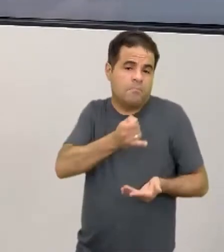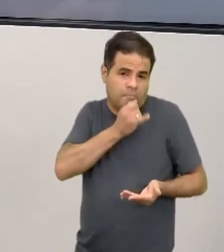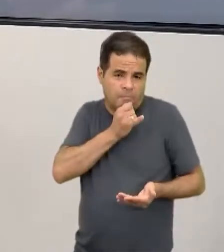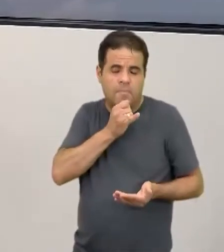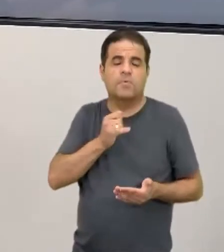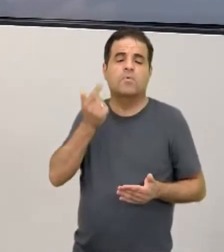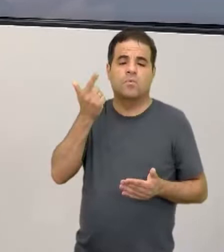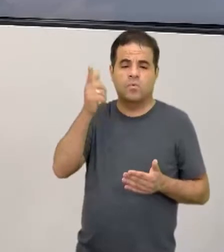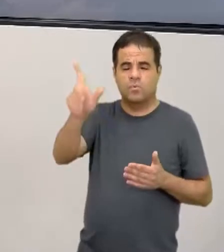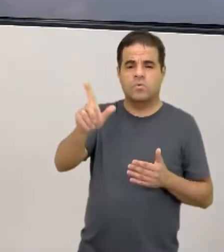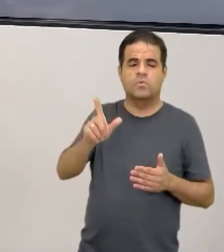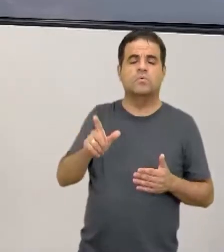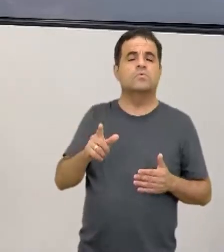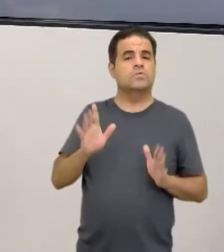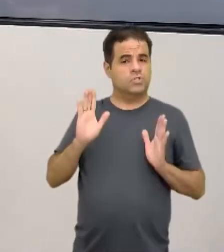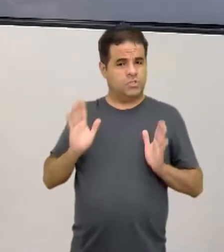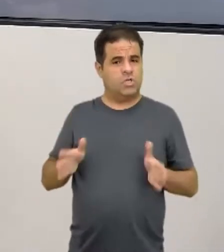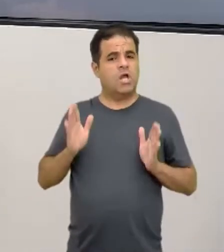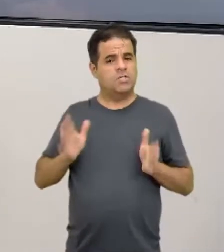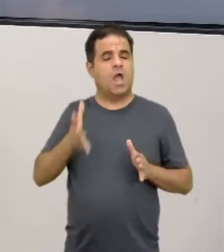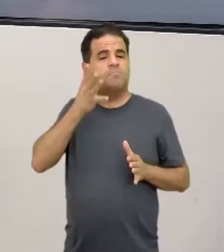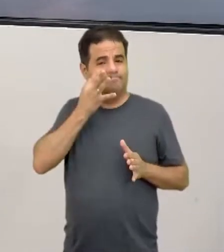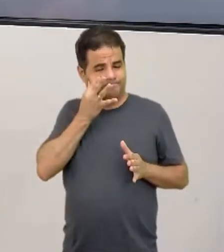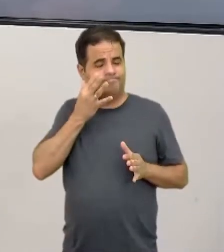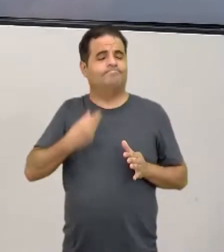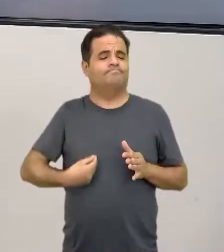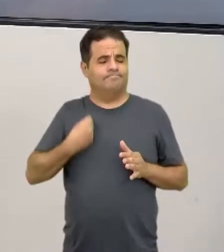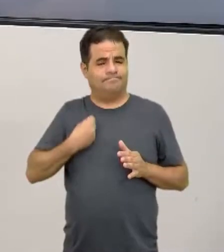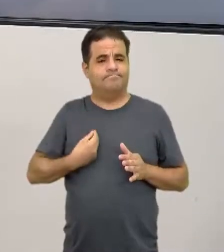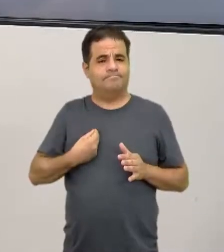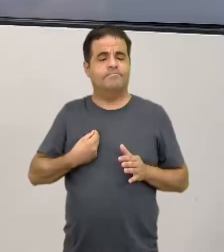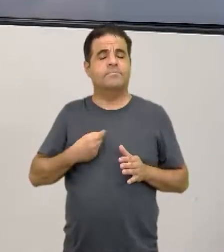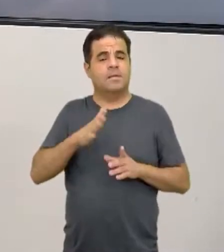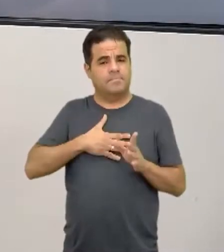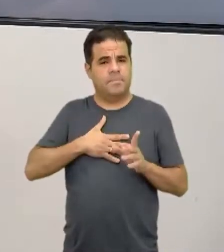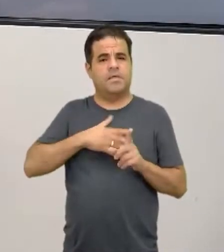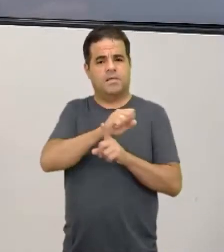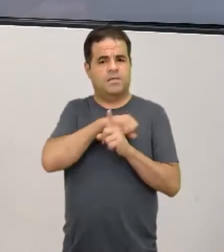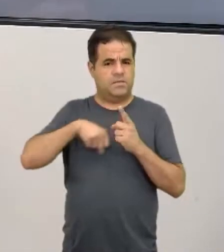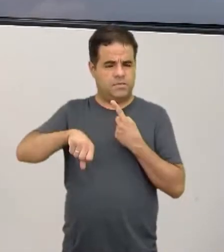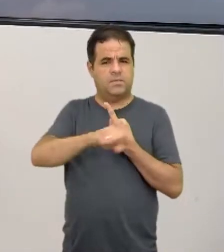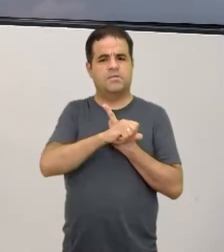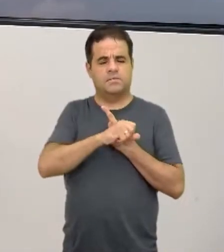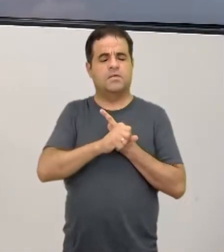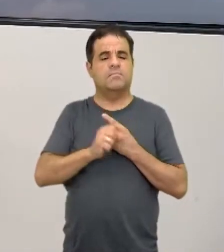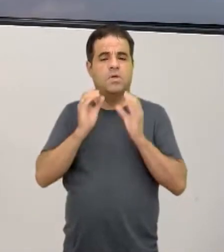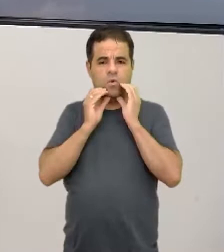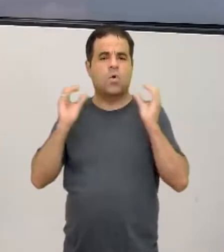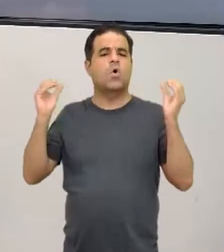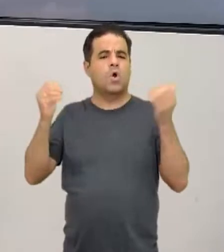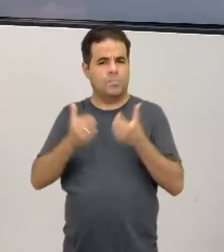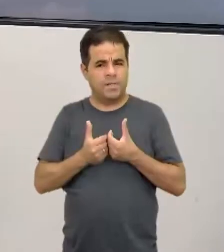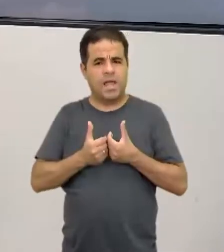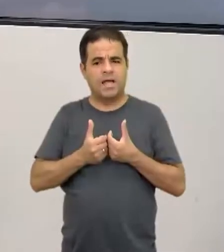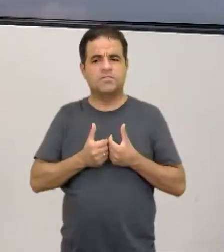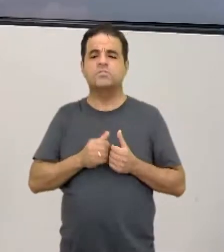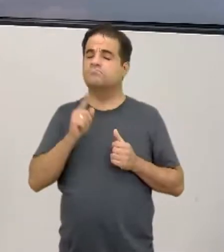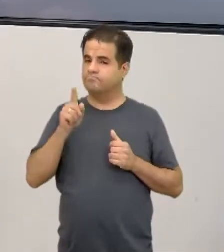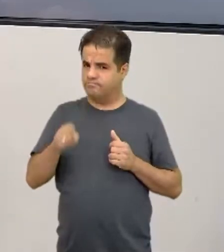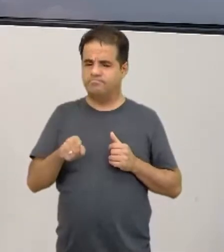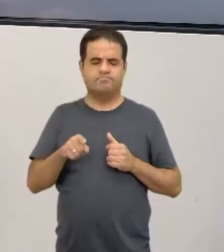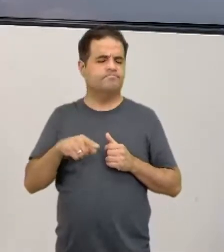exemplo, ou para aqueles outros que estão ali presentes na minha sociedade, na minha comunidade. Então, isso